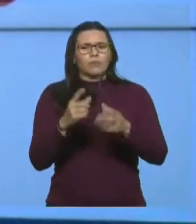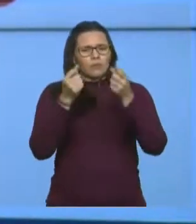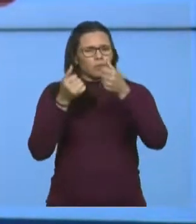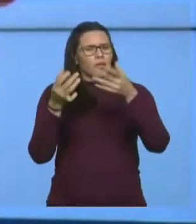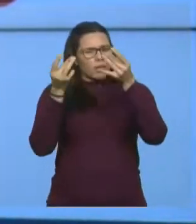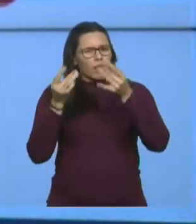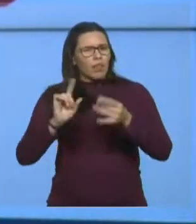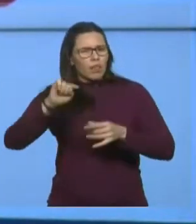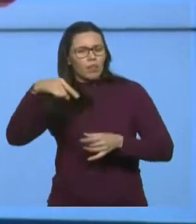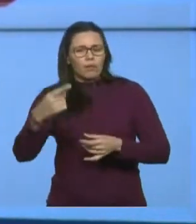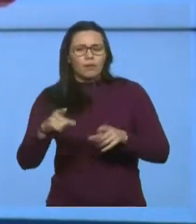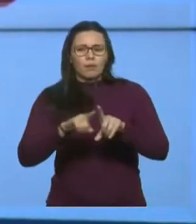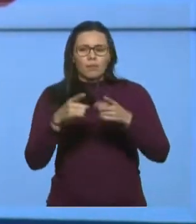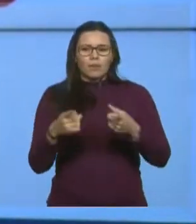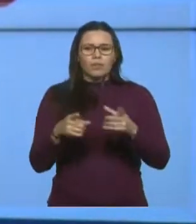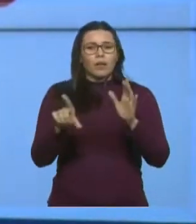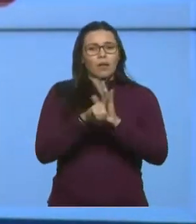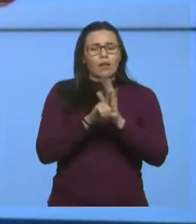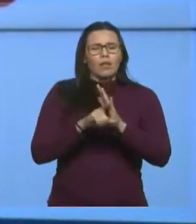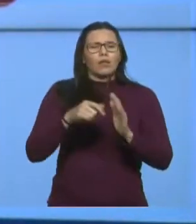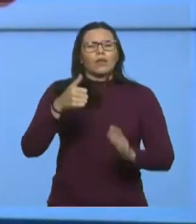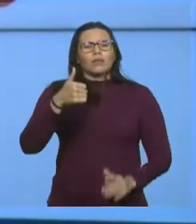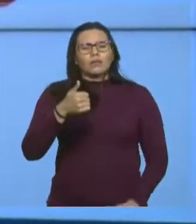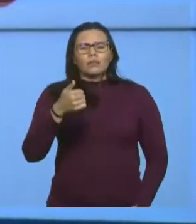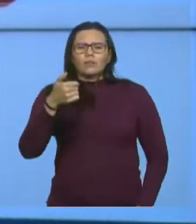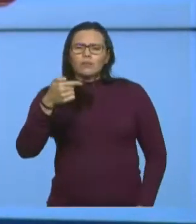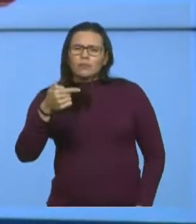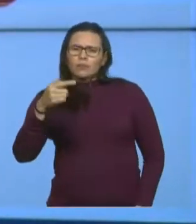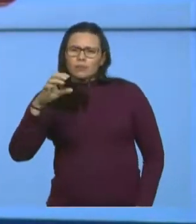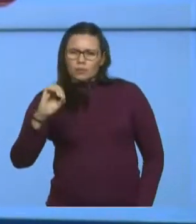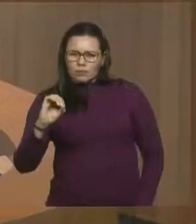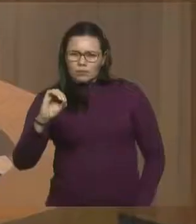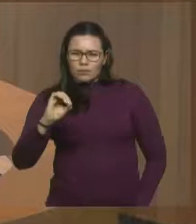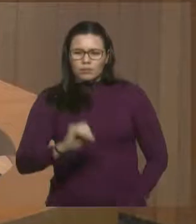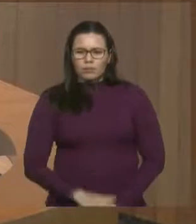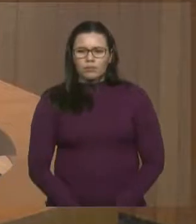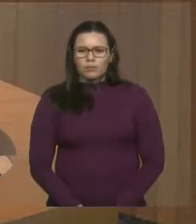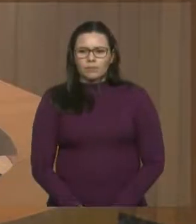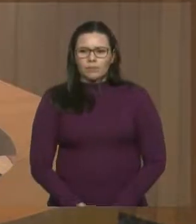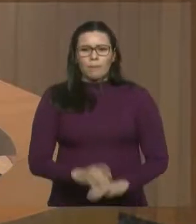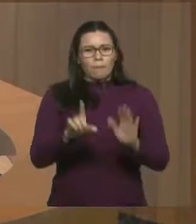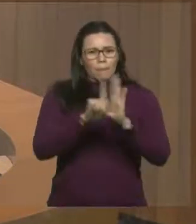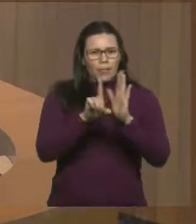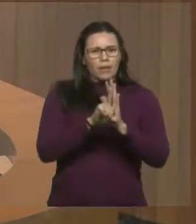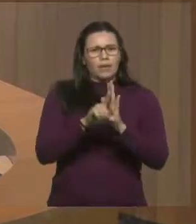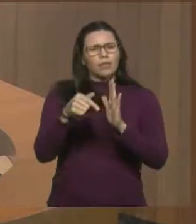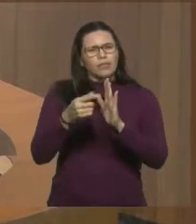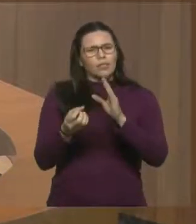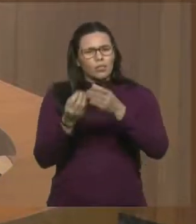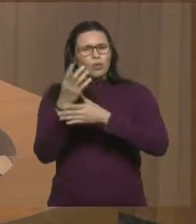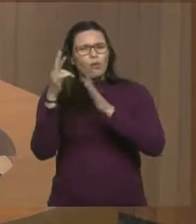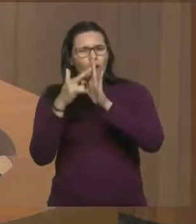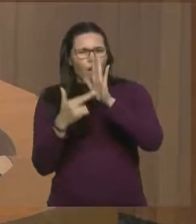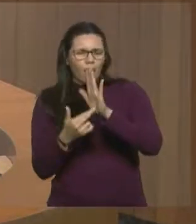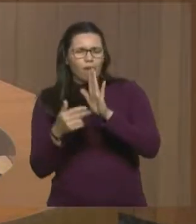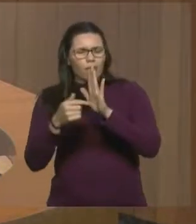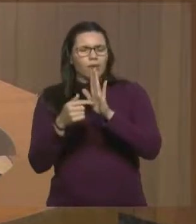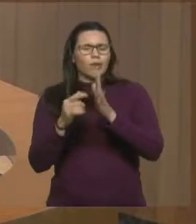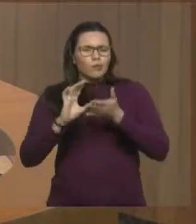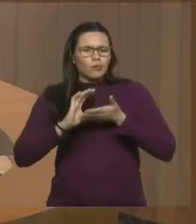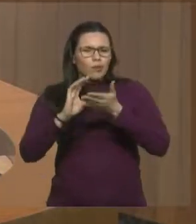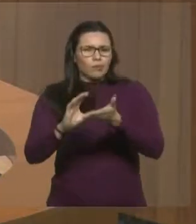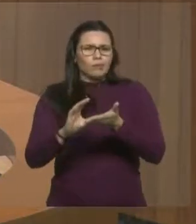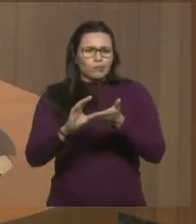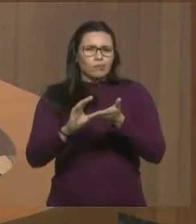lei complementar 170, que foi a definição da lei que regulamentou o Fundo de Combate ao Câncer no